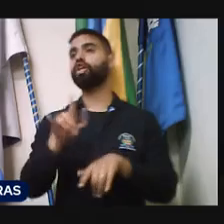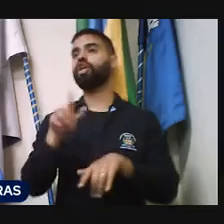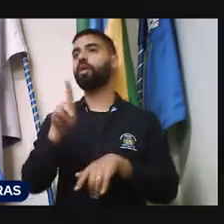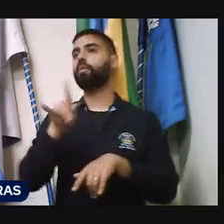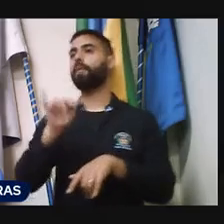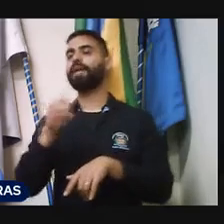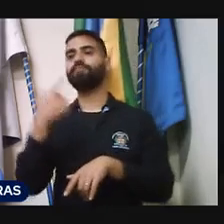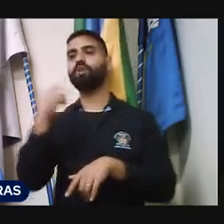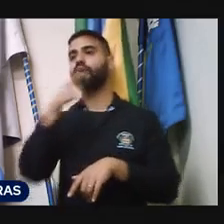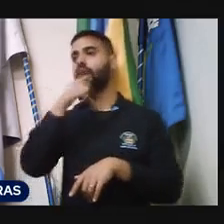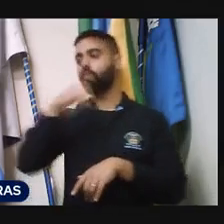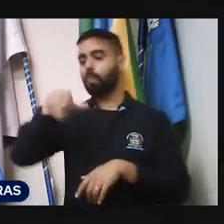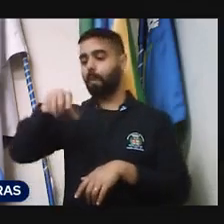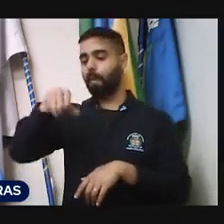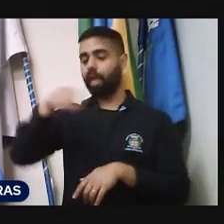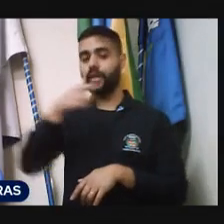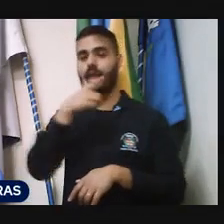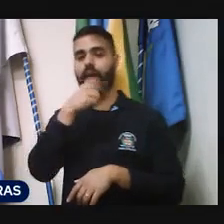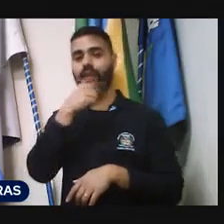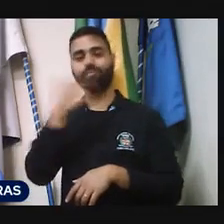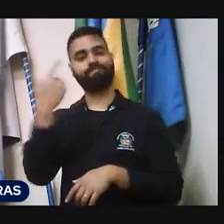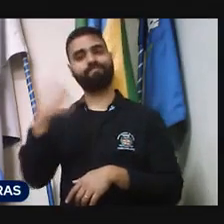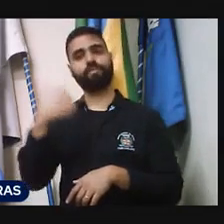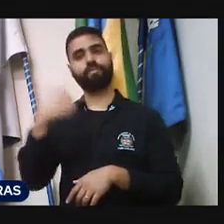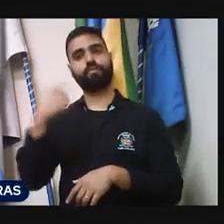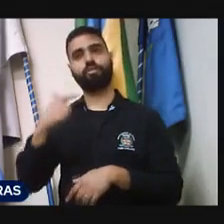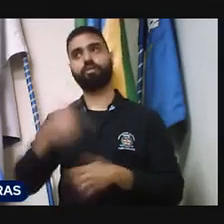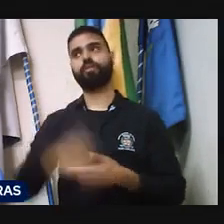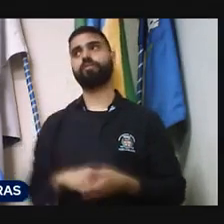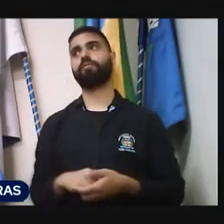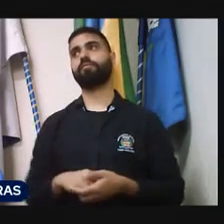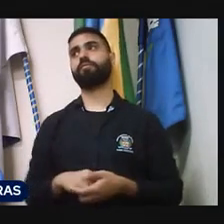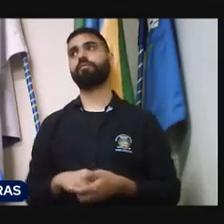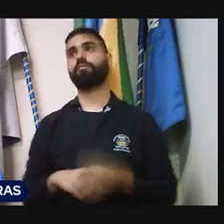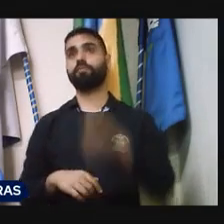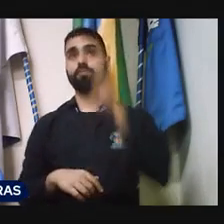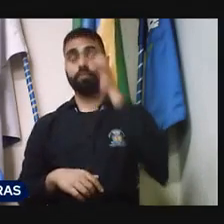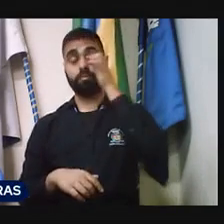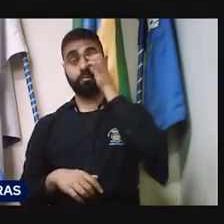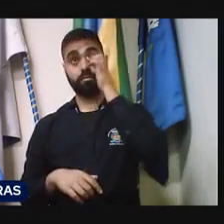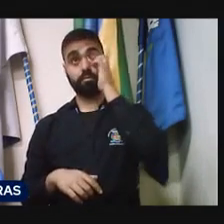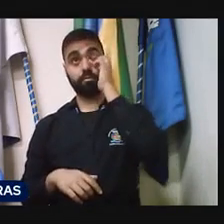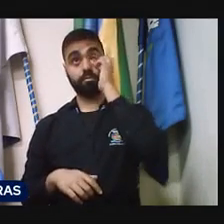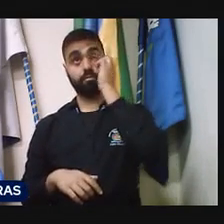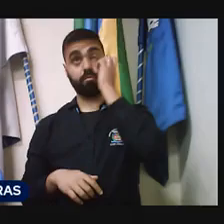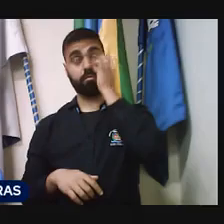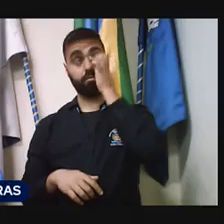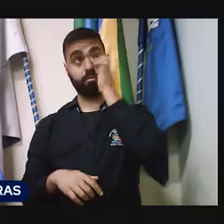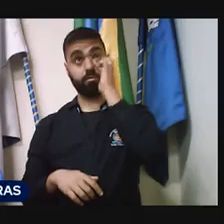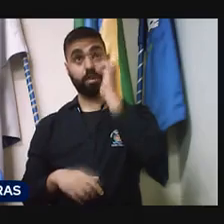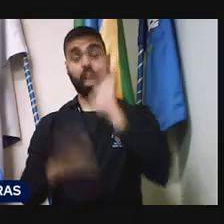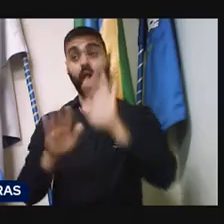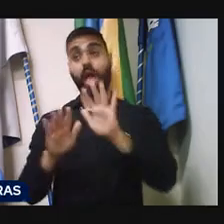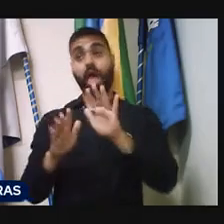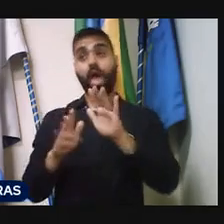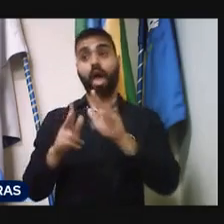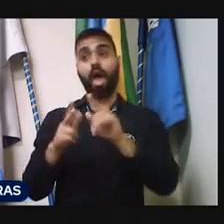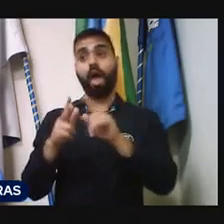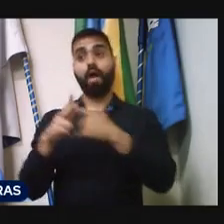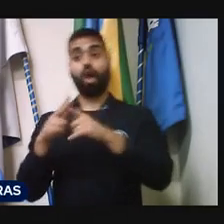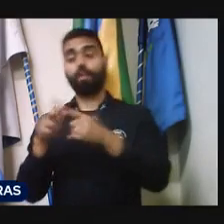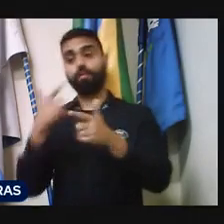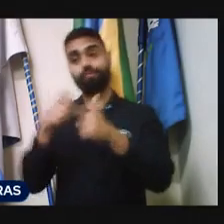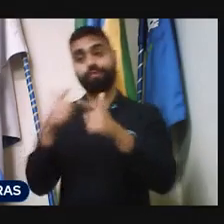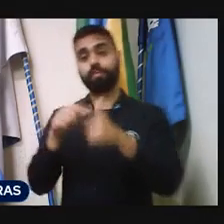pais no dia dos pais não tinha água no bairro metade do bairro da parte alta do lápis né aí corrigir o problema da